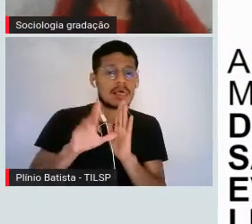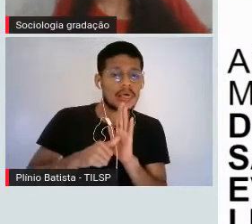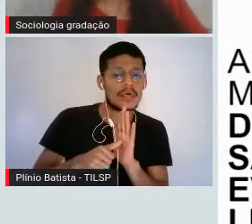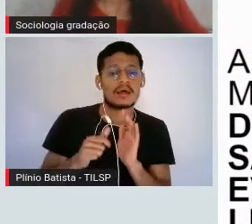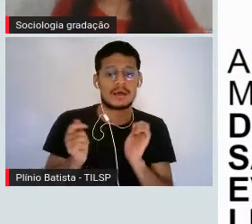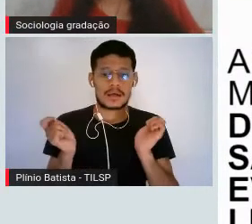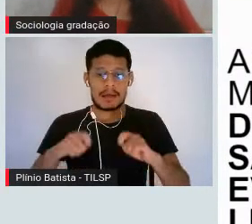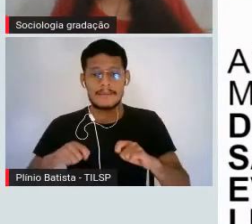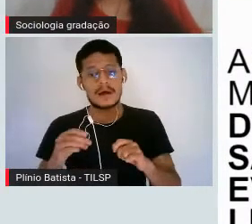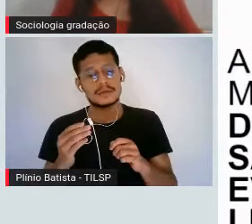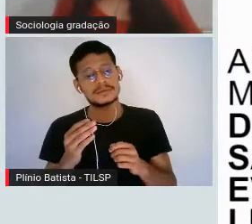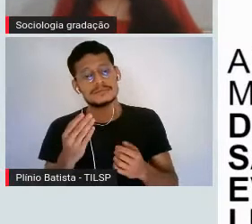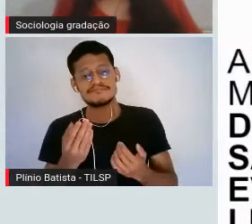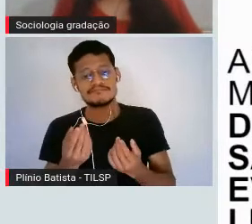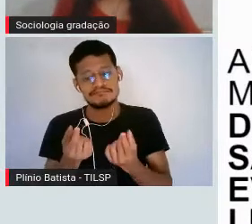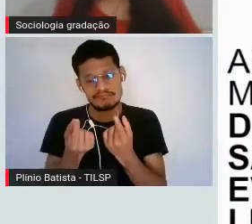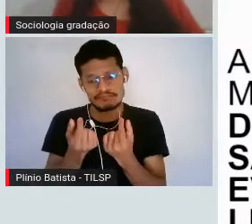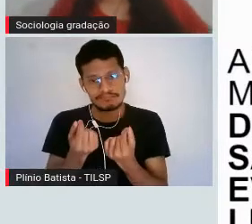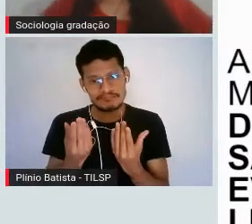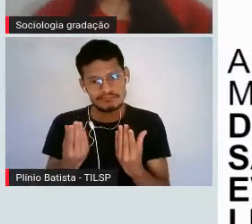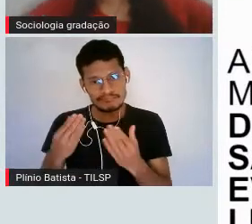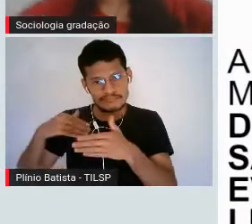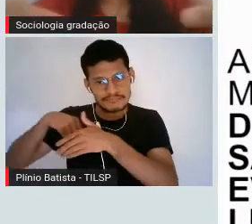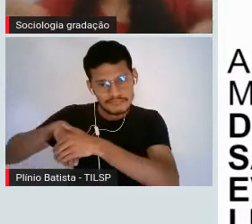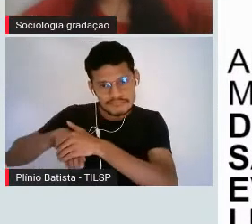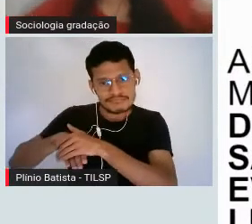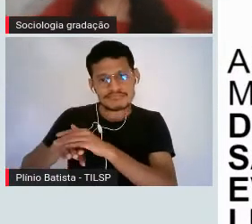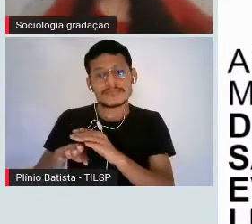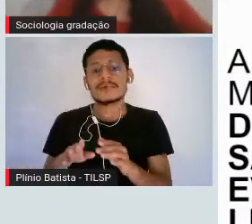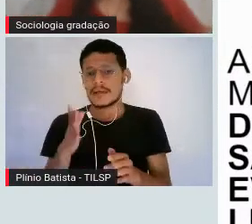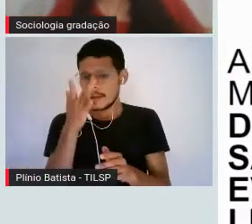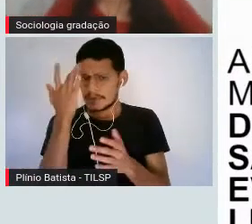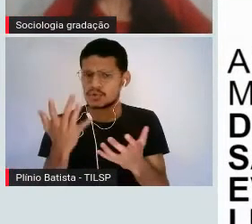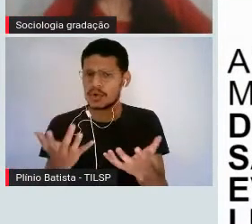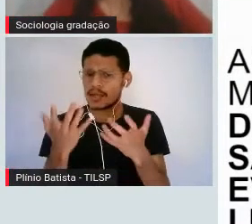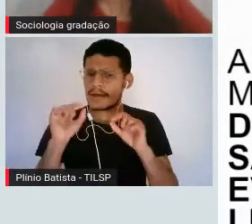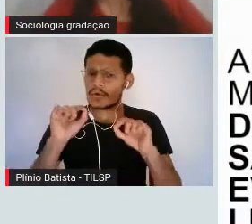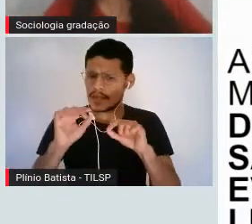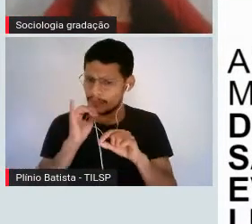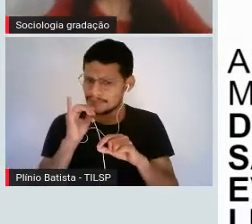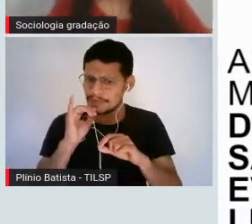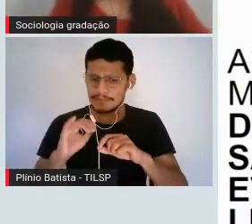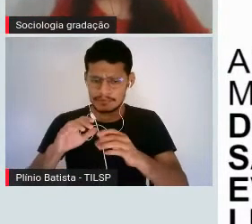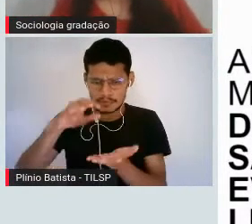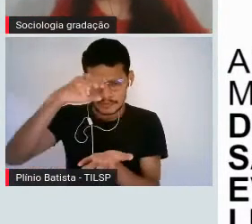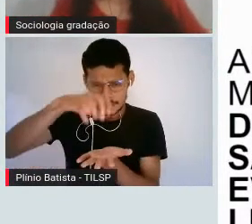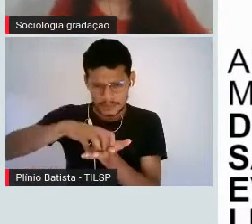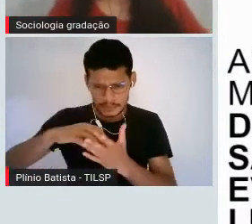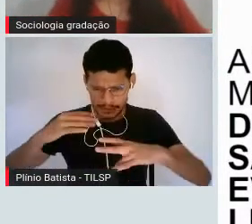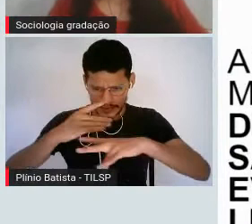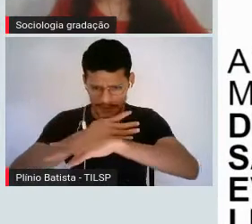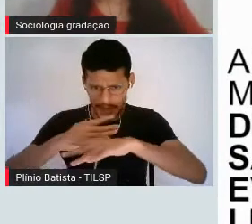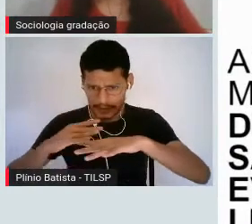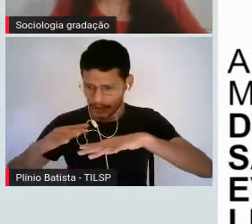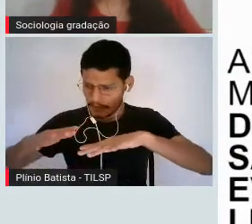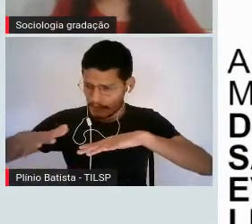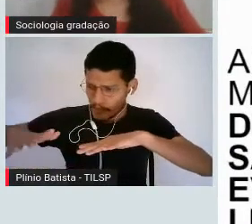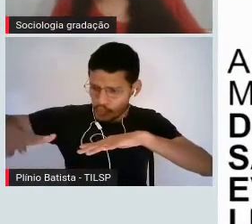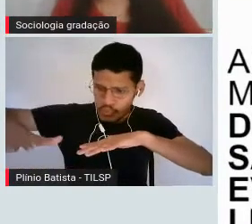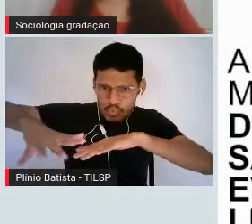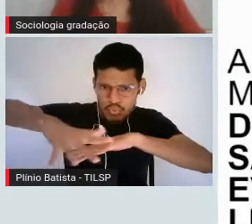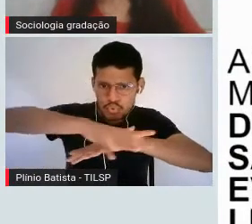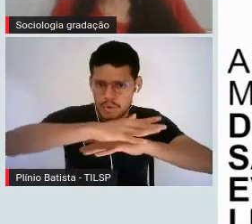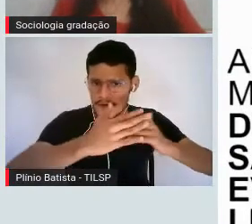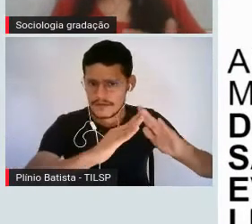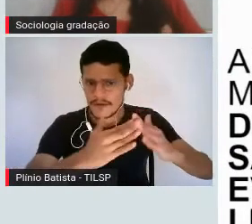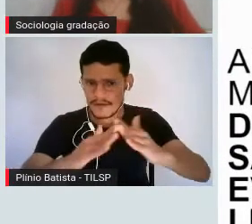pessoas começaram realmente a trazer essa questão de morar ao redor, na periferia, né, ao redor das cidades, para que